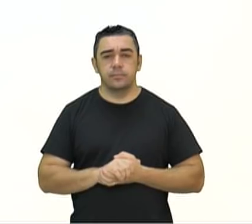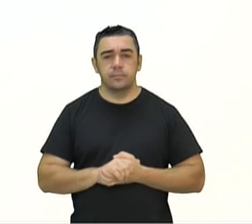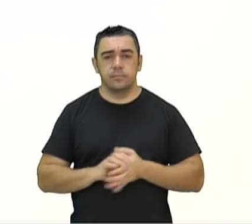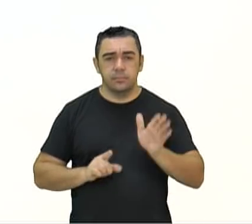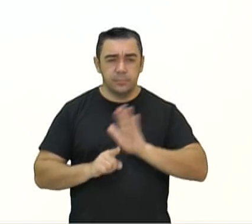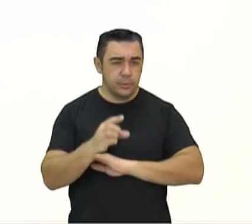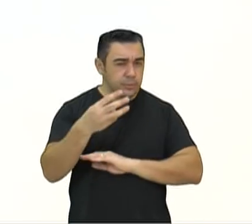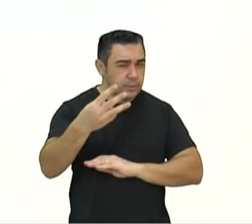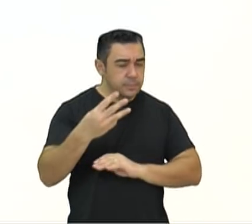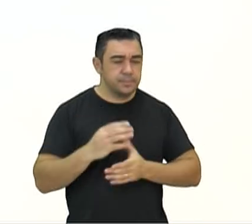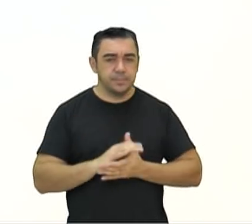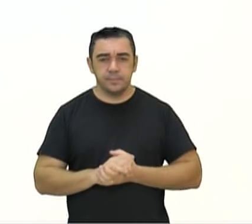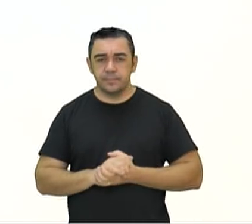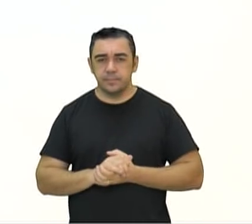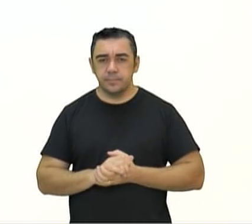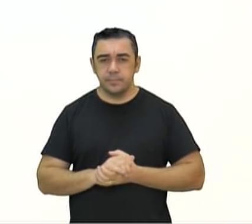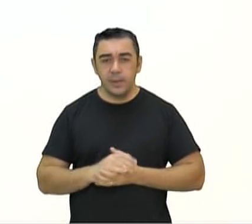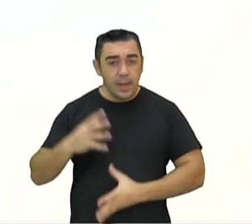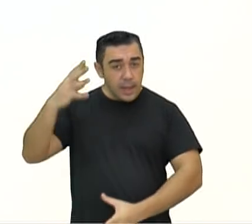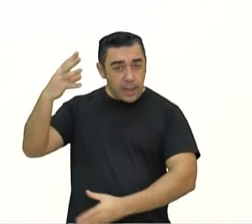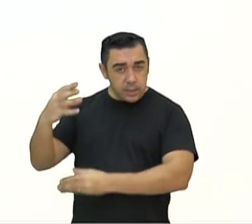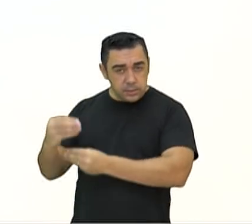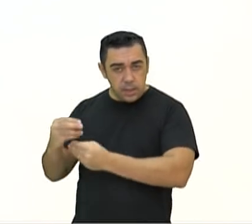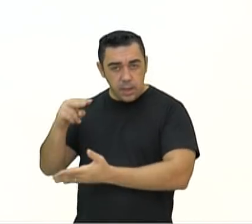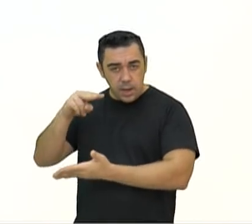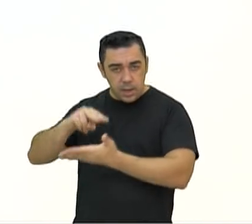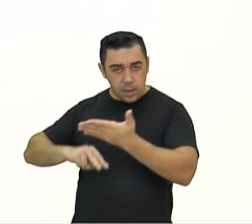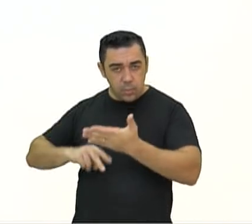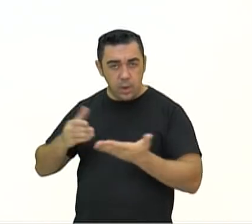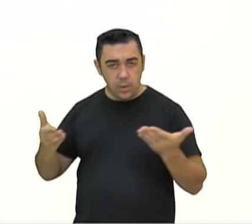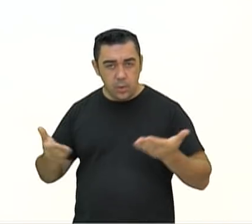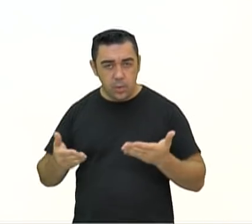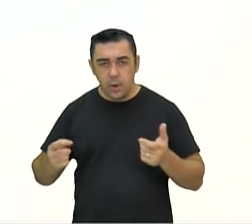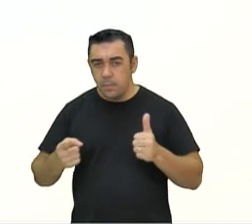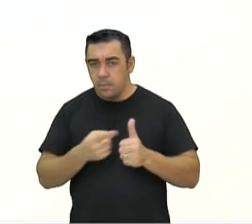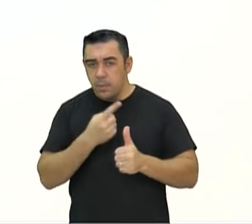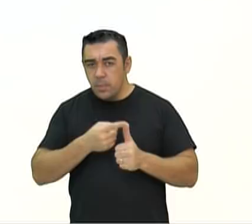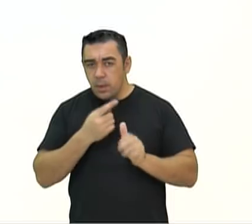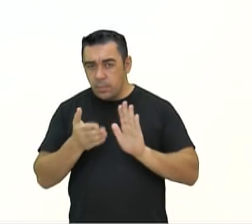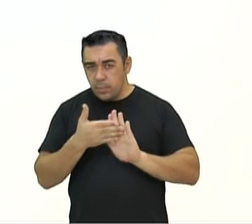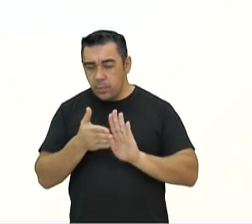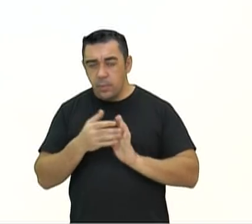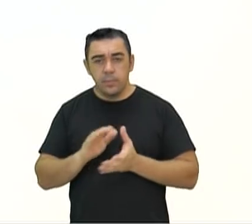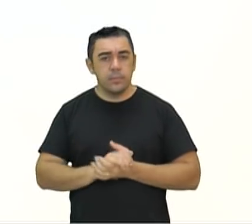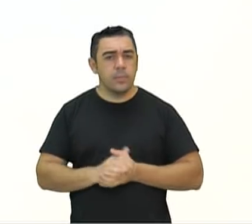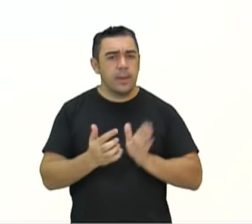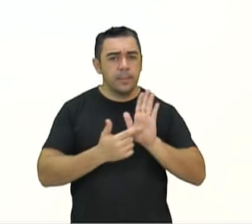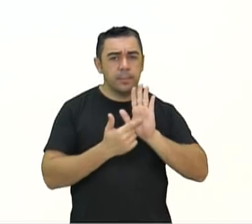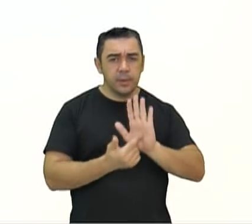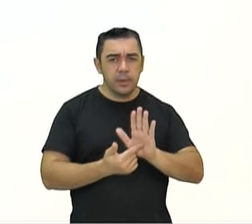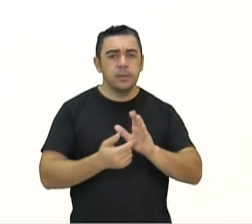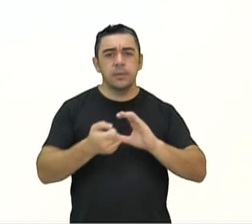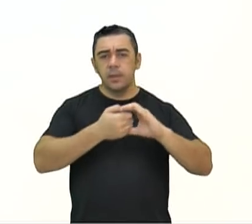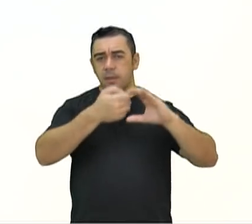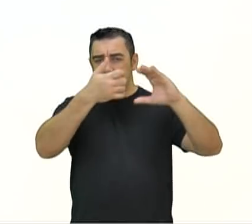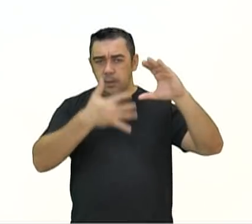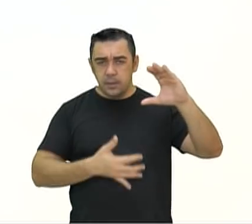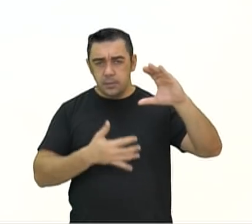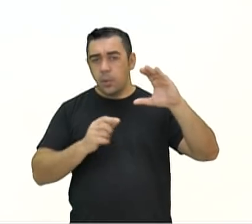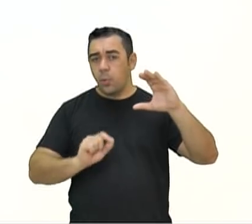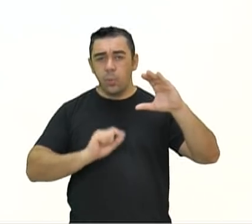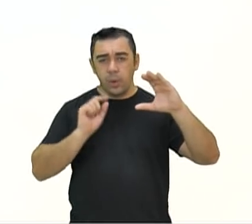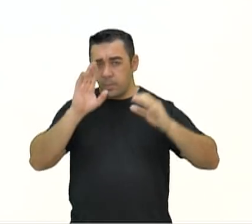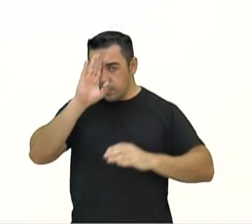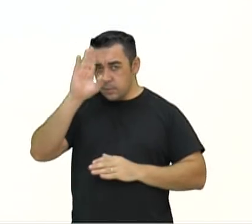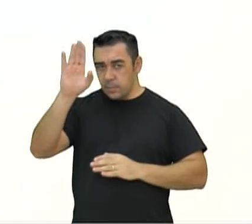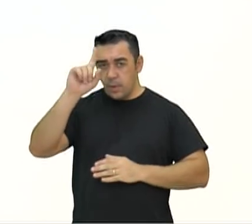Questão 3. A resenha que você acabou de ler. Primeira proposta. Apresenta características predominantes